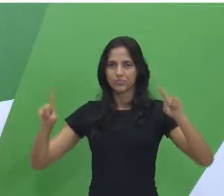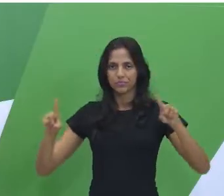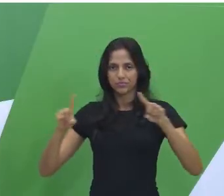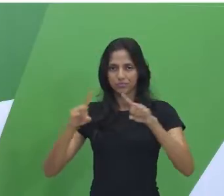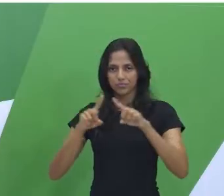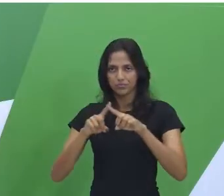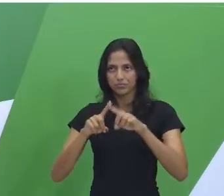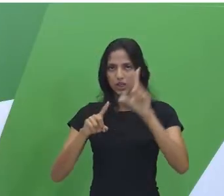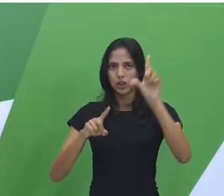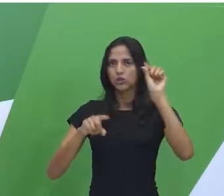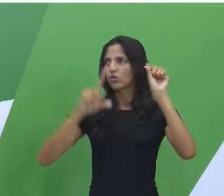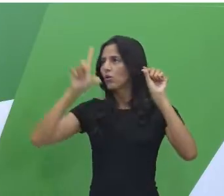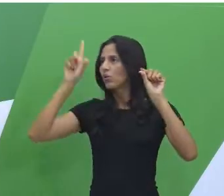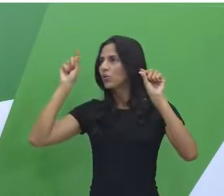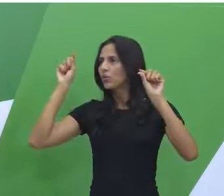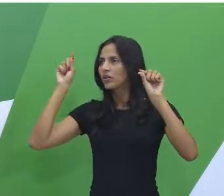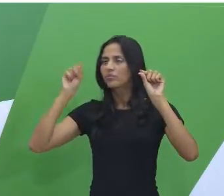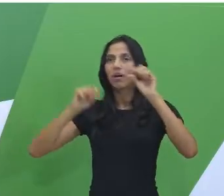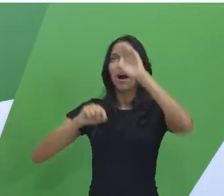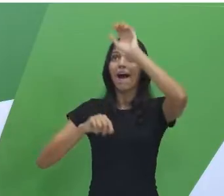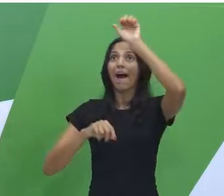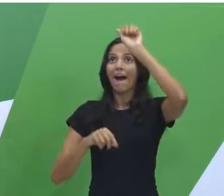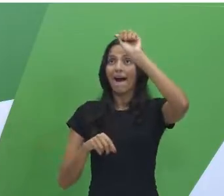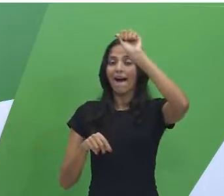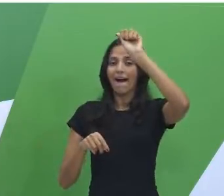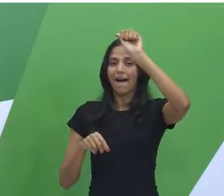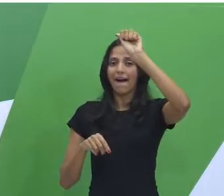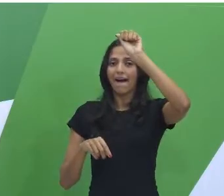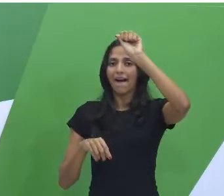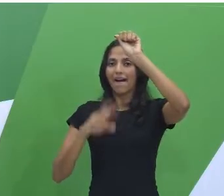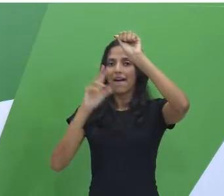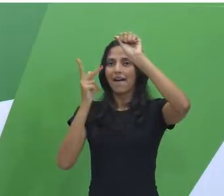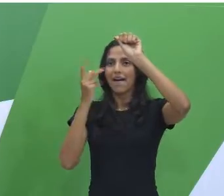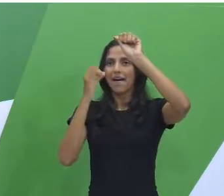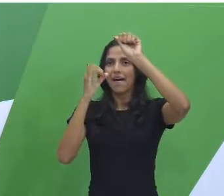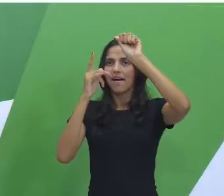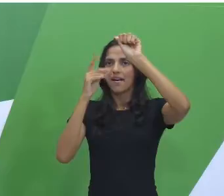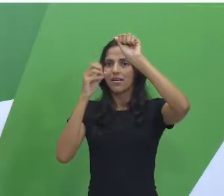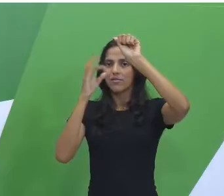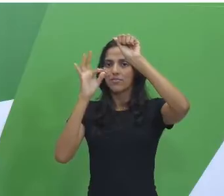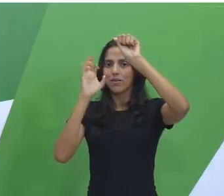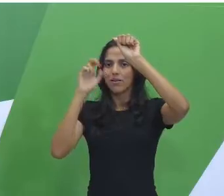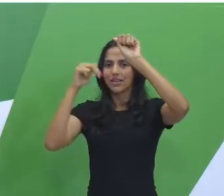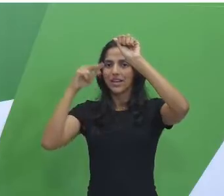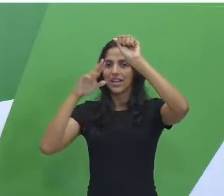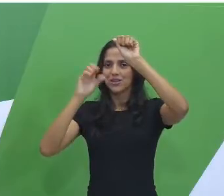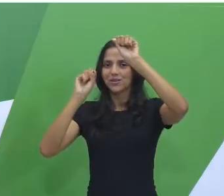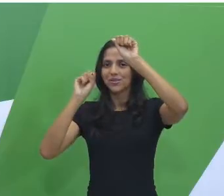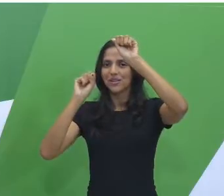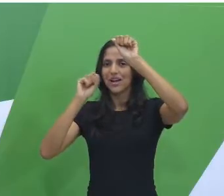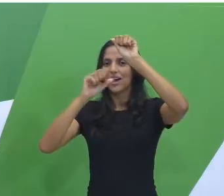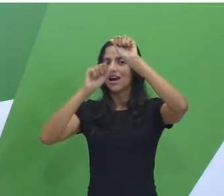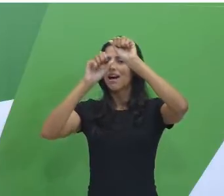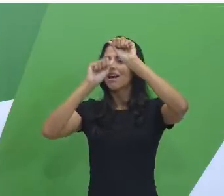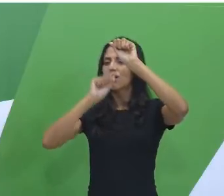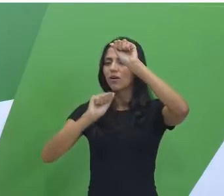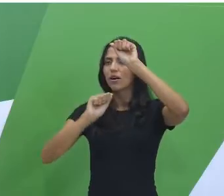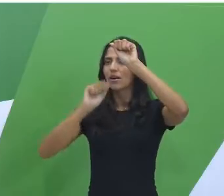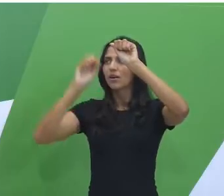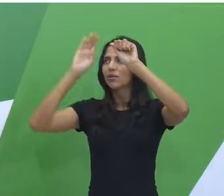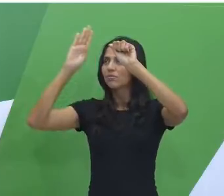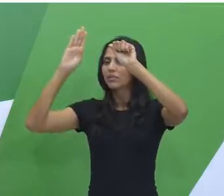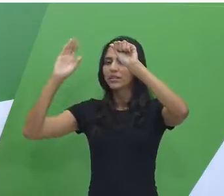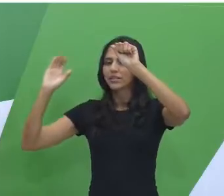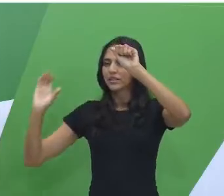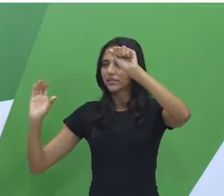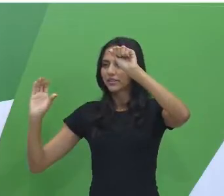caso, o maior dos maiores, olha o Azão lá, a hipotenusa, né? Então, eu vou ter o quadrado de B mais